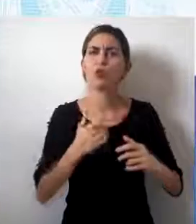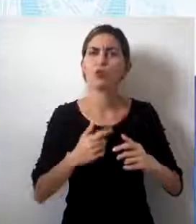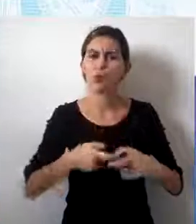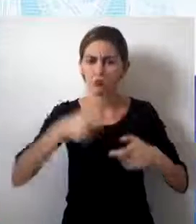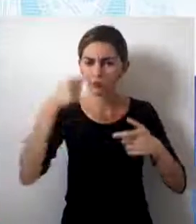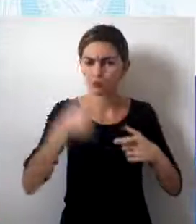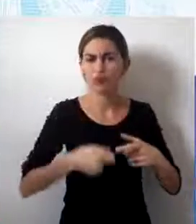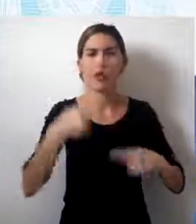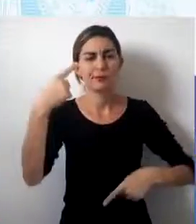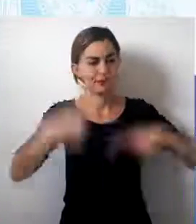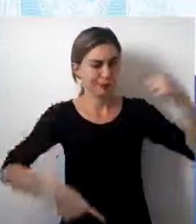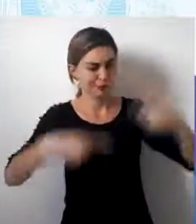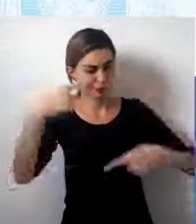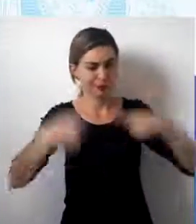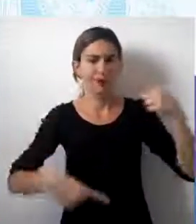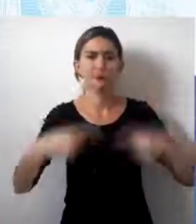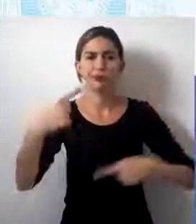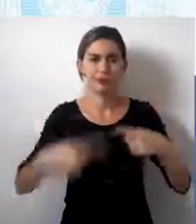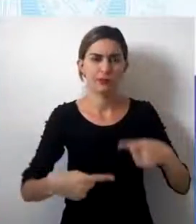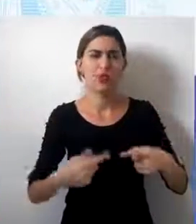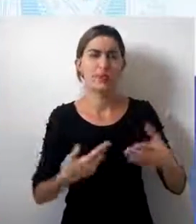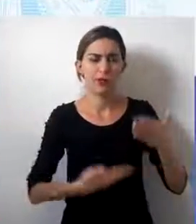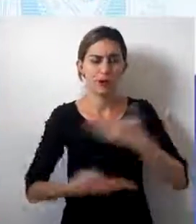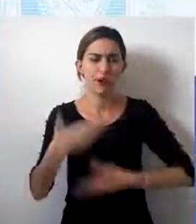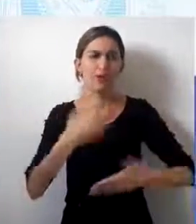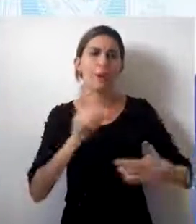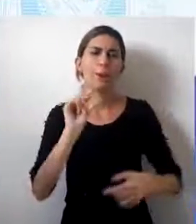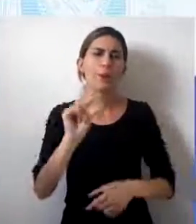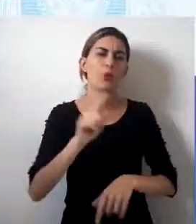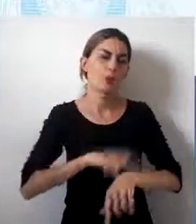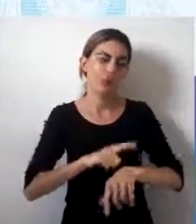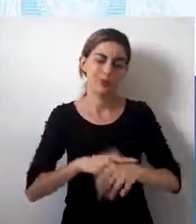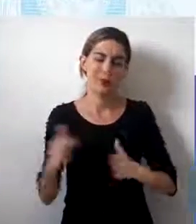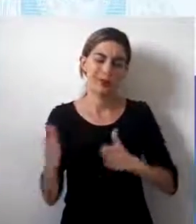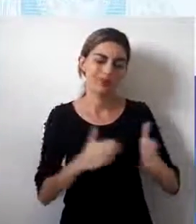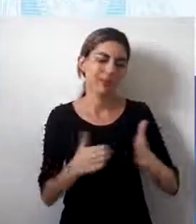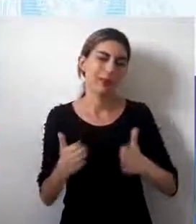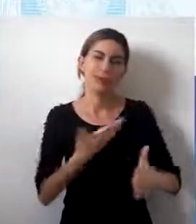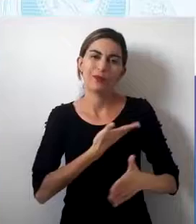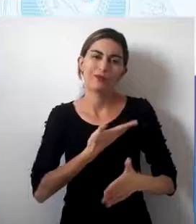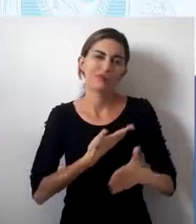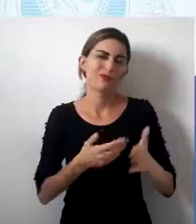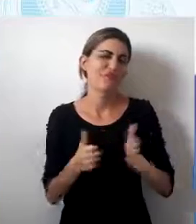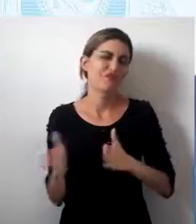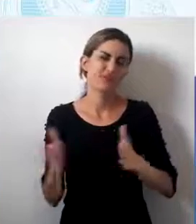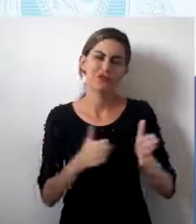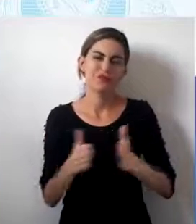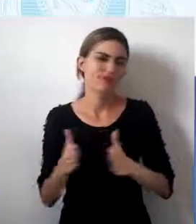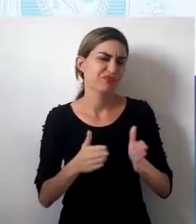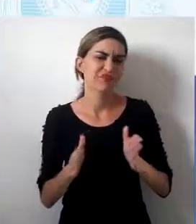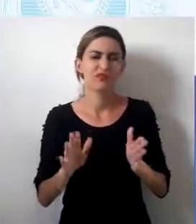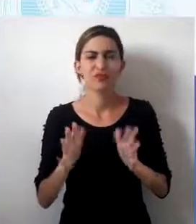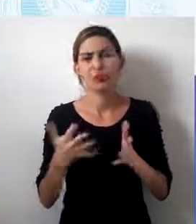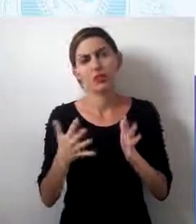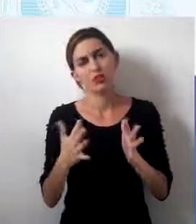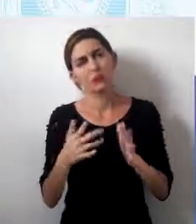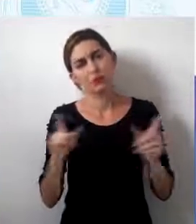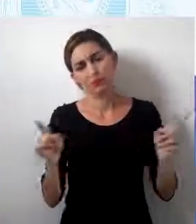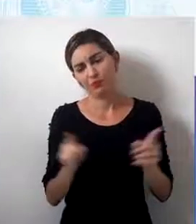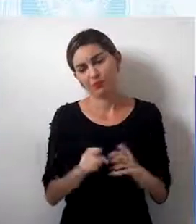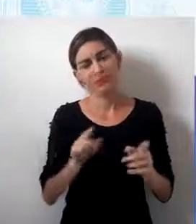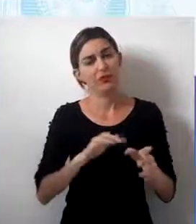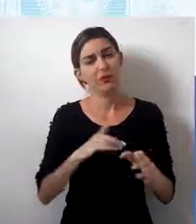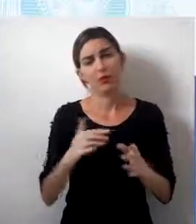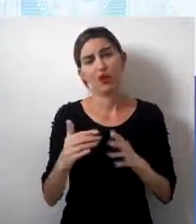gerava alguns conflitos. Então essa relação amigável, ela durou pouquíssimo tempo, Ela durou um tempo